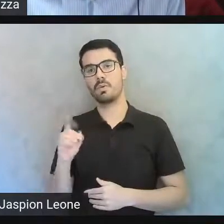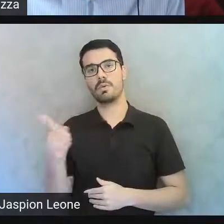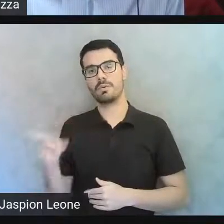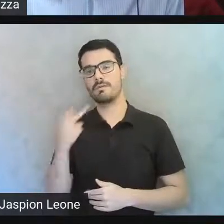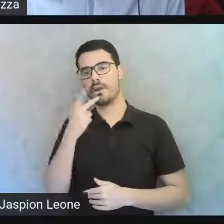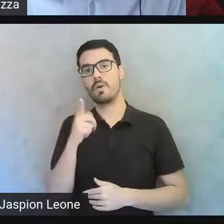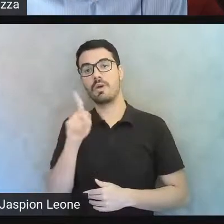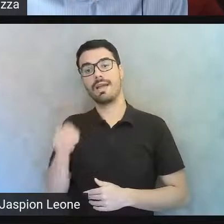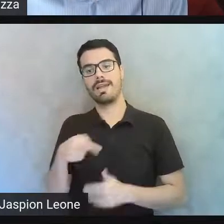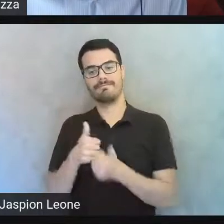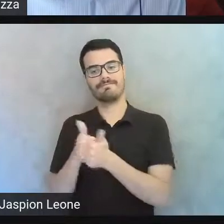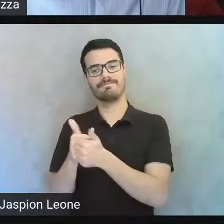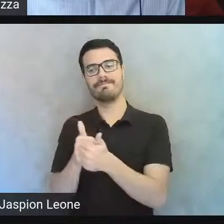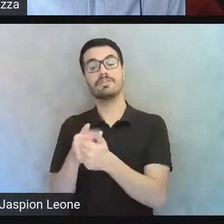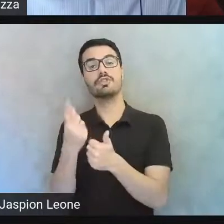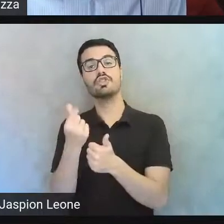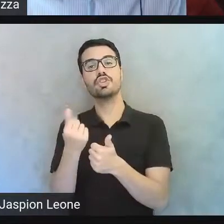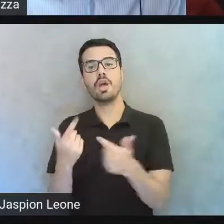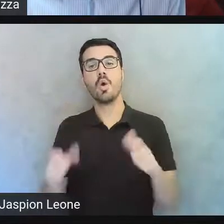Como